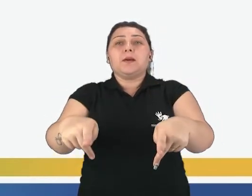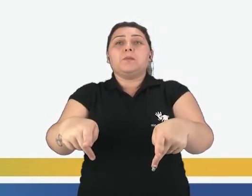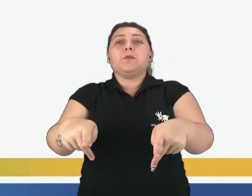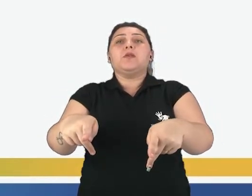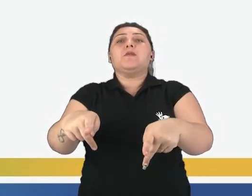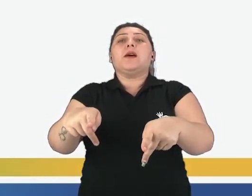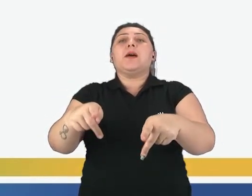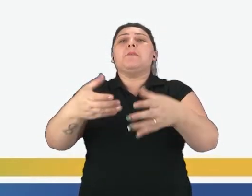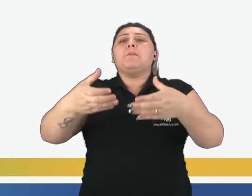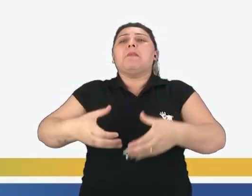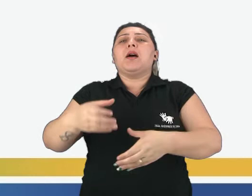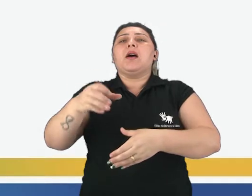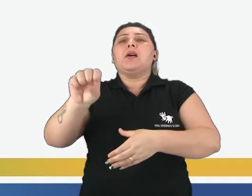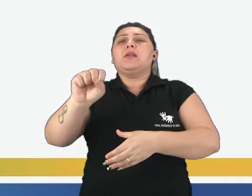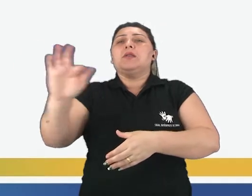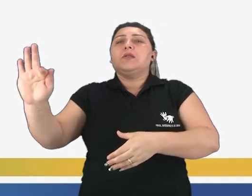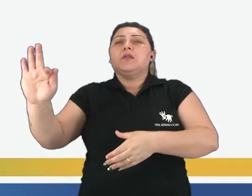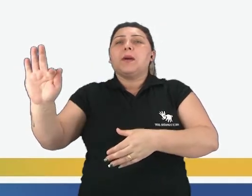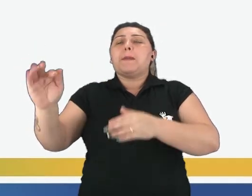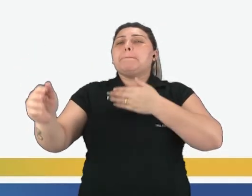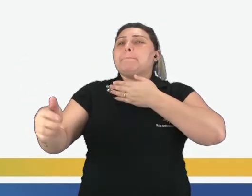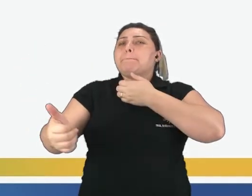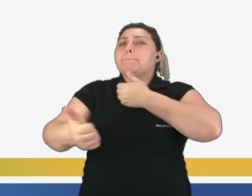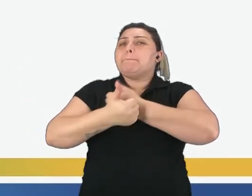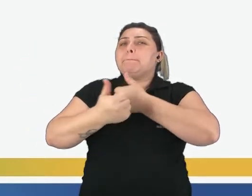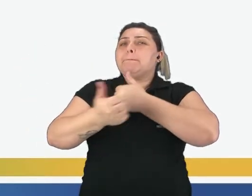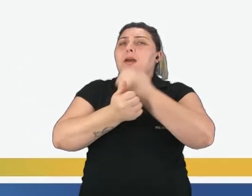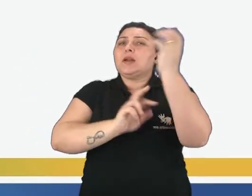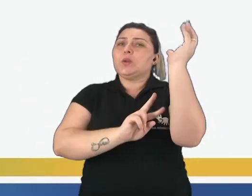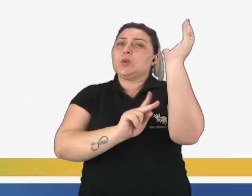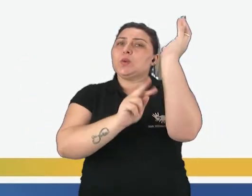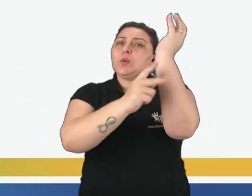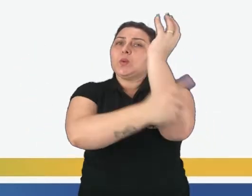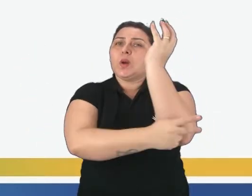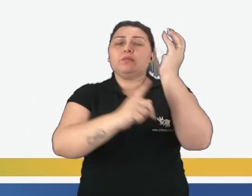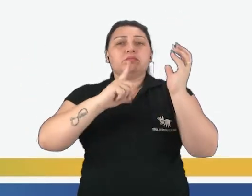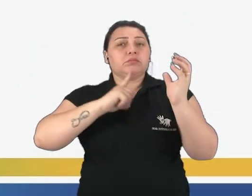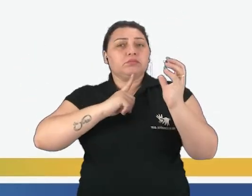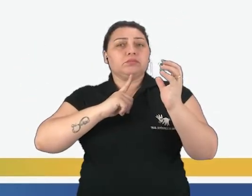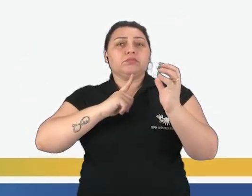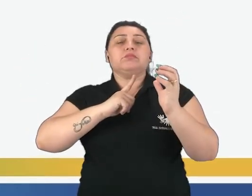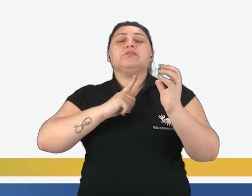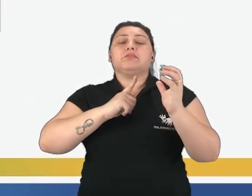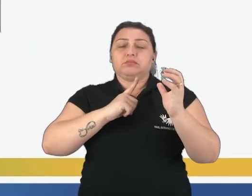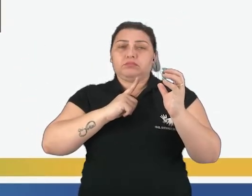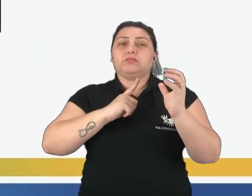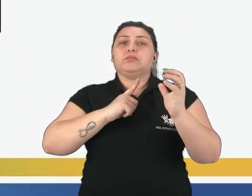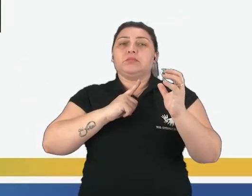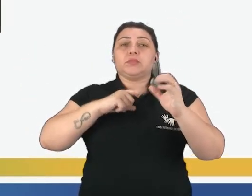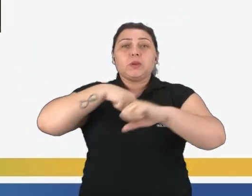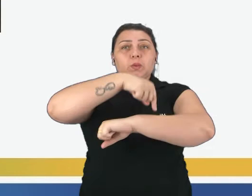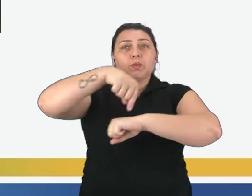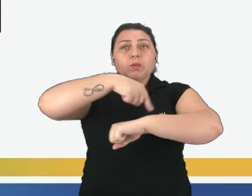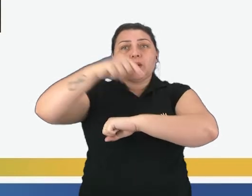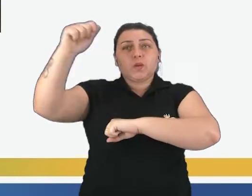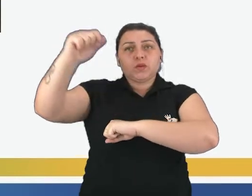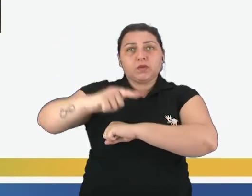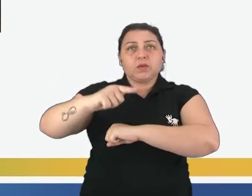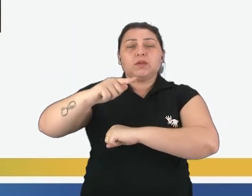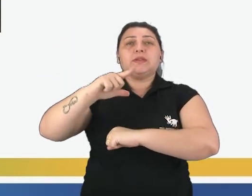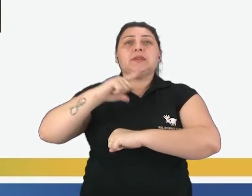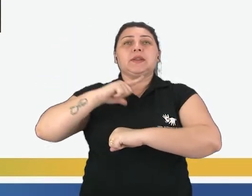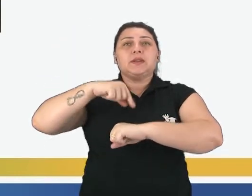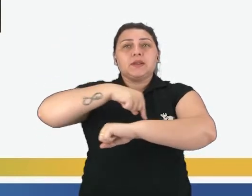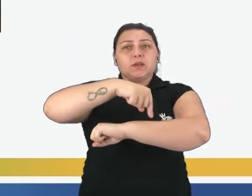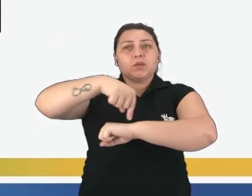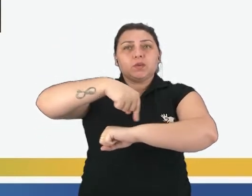São Francisco, se eu não me engano, ali próximo ao Horto, né? Tem um relógio de sol lá. E aí é marcado no relógio ali as horas